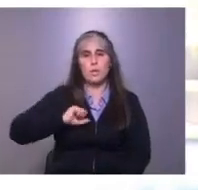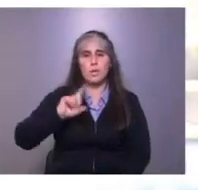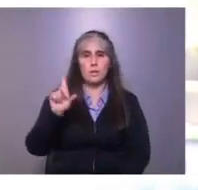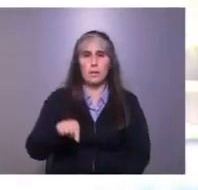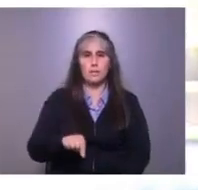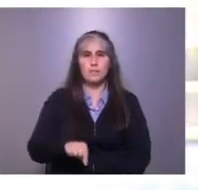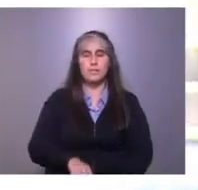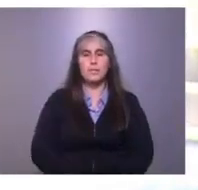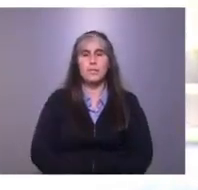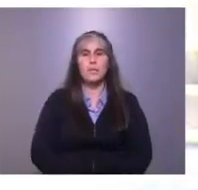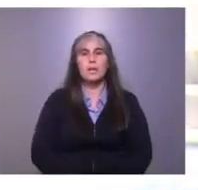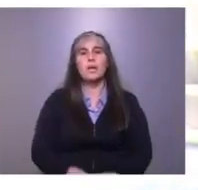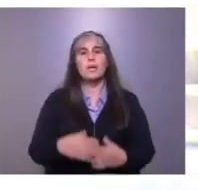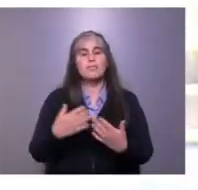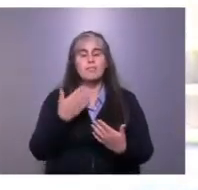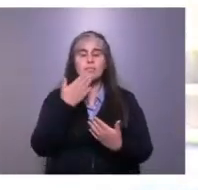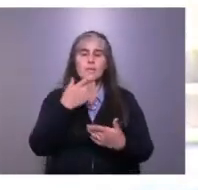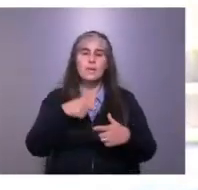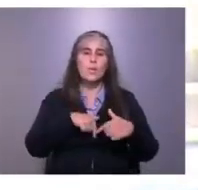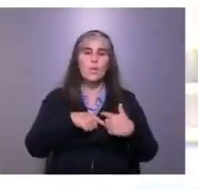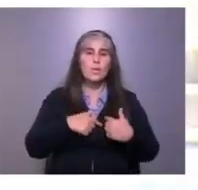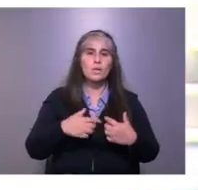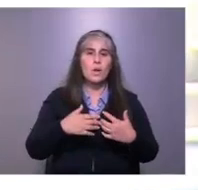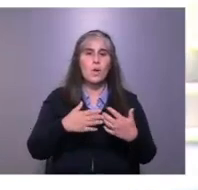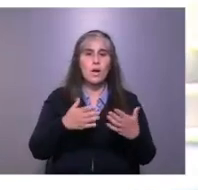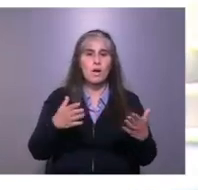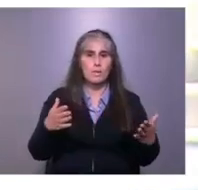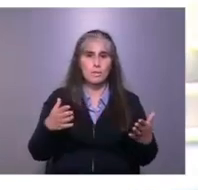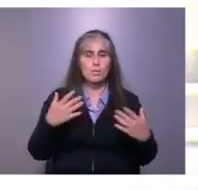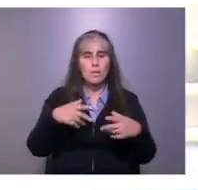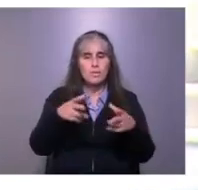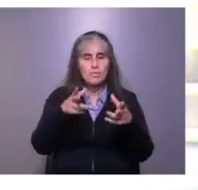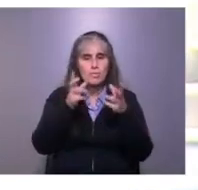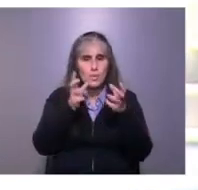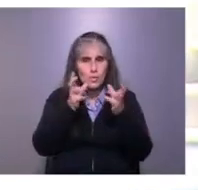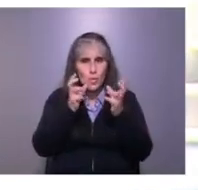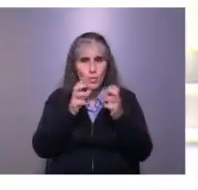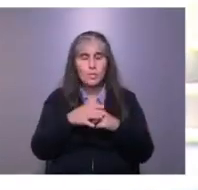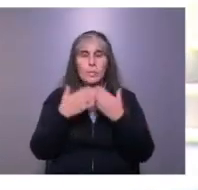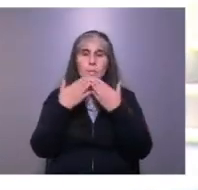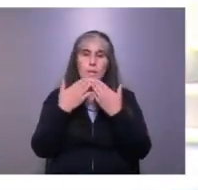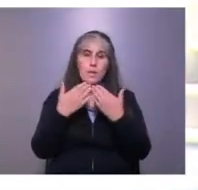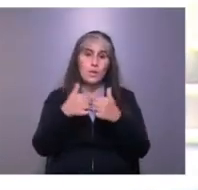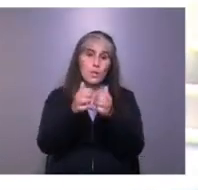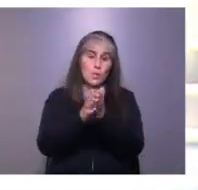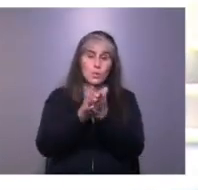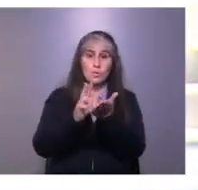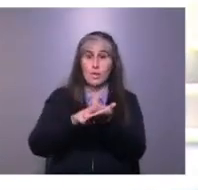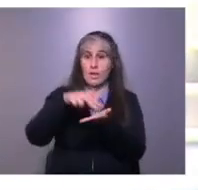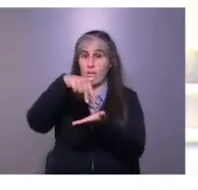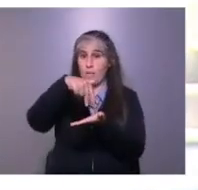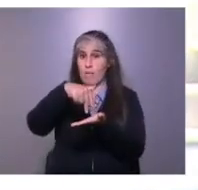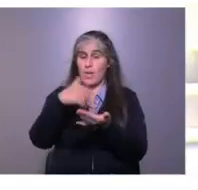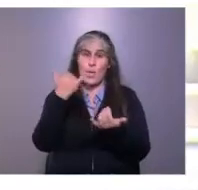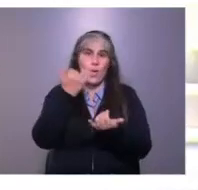Jesus. Abramos o nosso coração e os nossos ouvidos para o escutá-lo. Todos em pé, com alegria, aclamemos